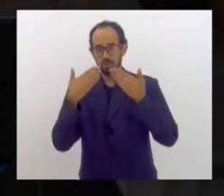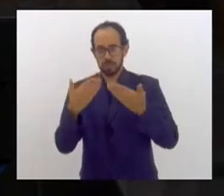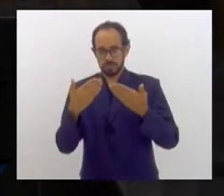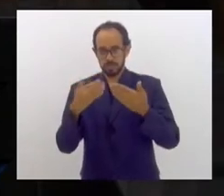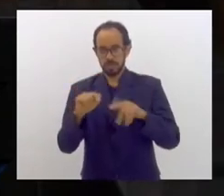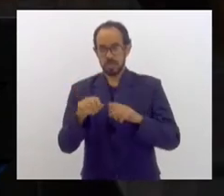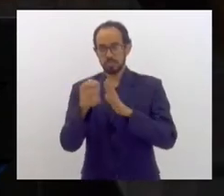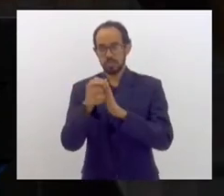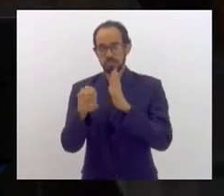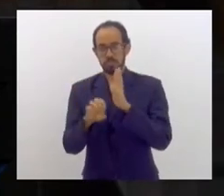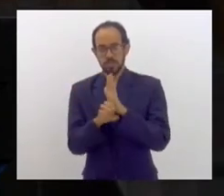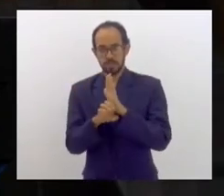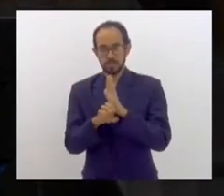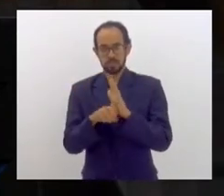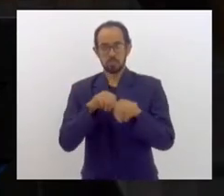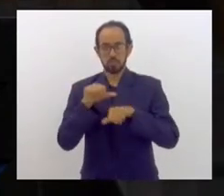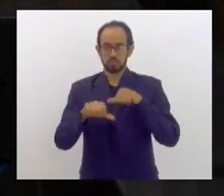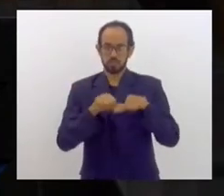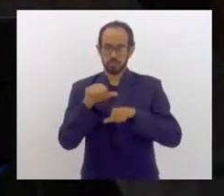uma emenda